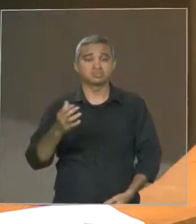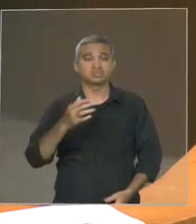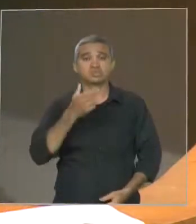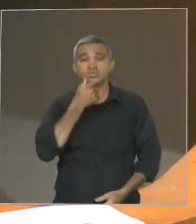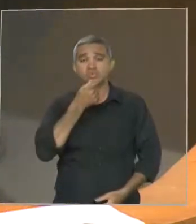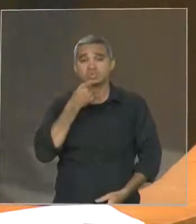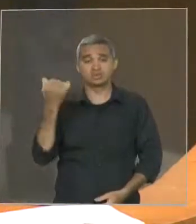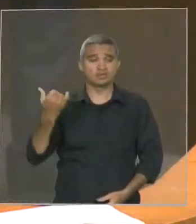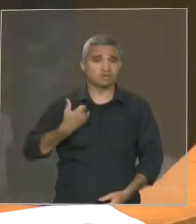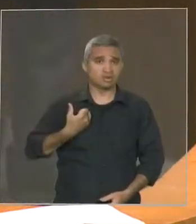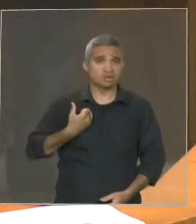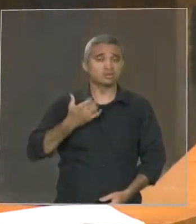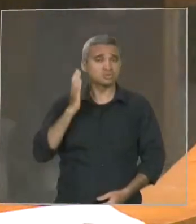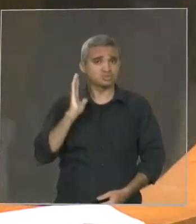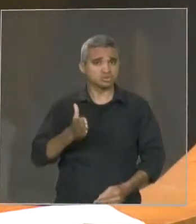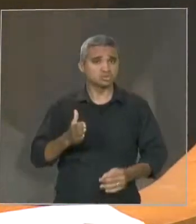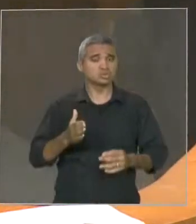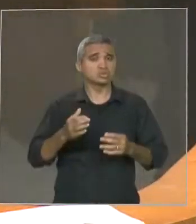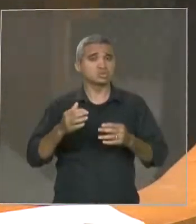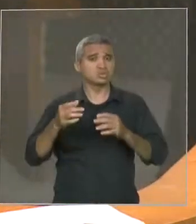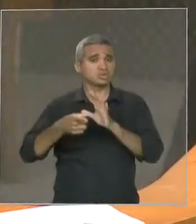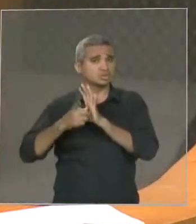mandou, dessa situação,